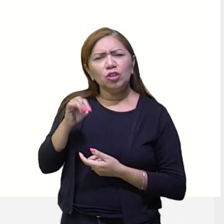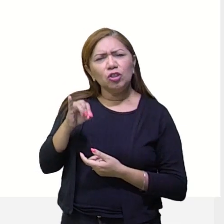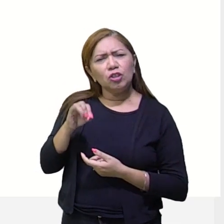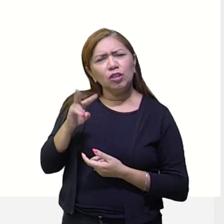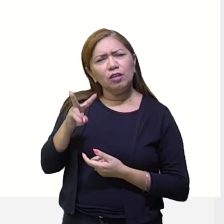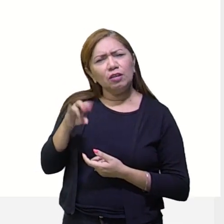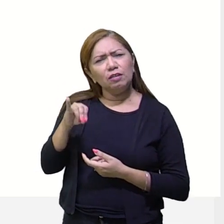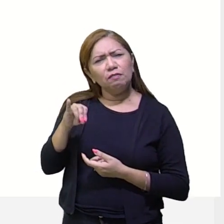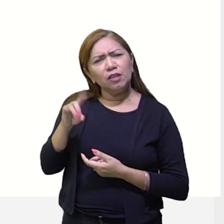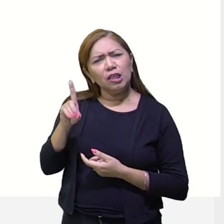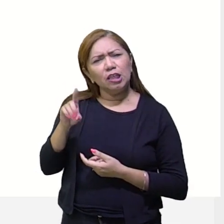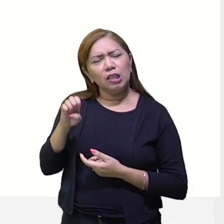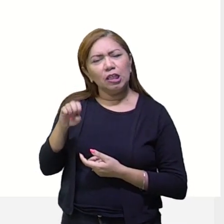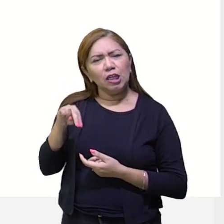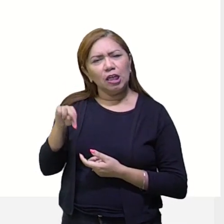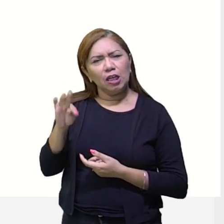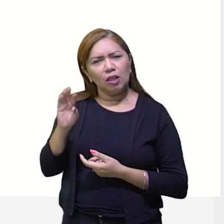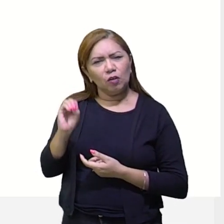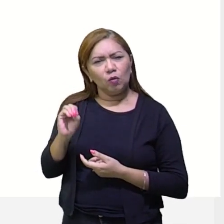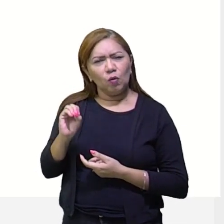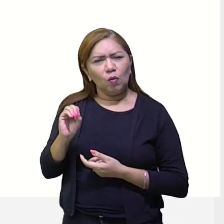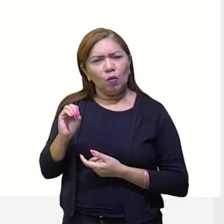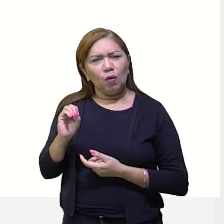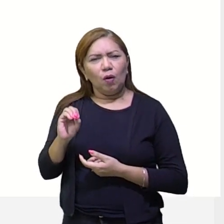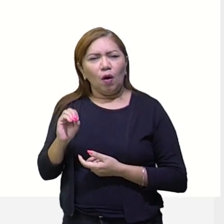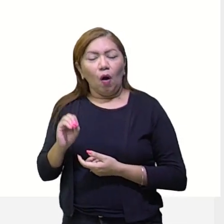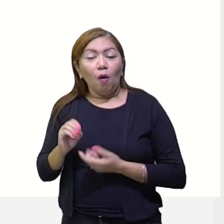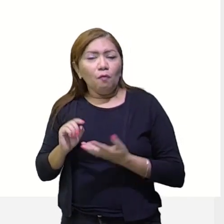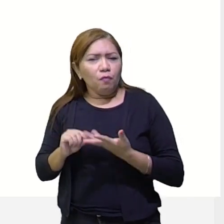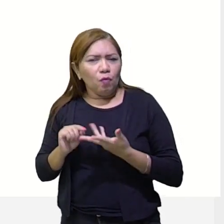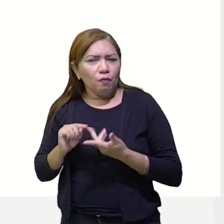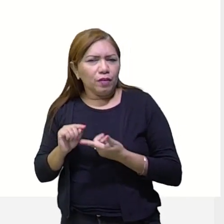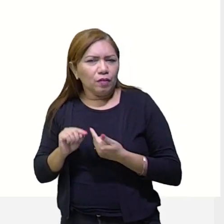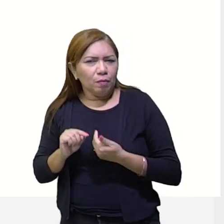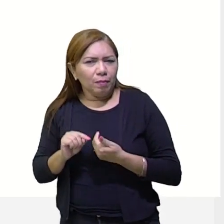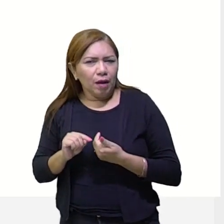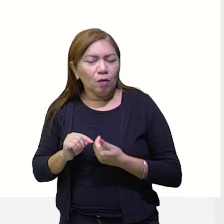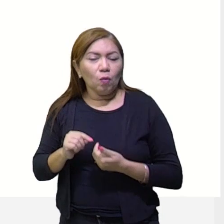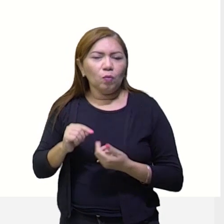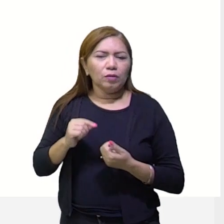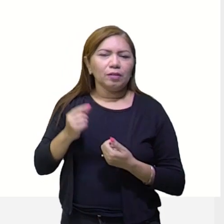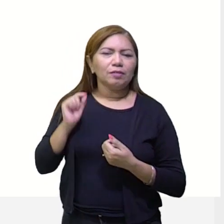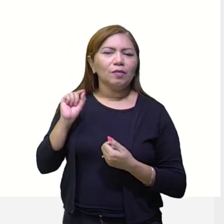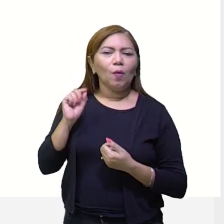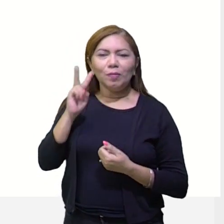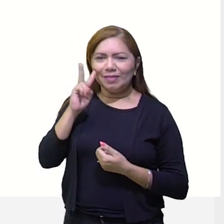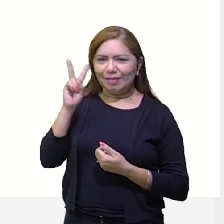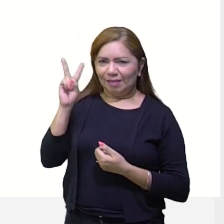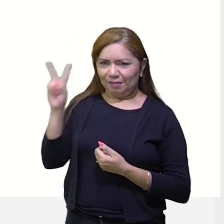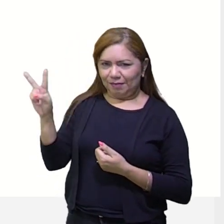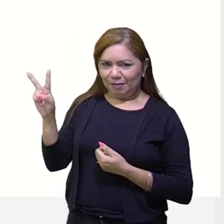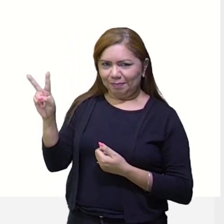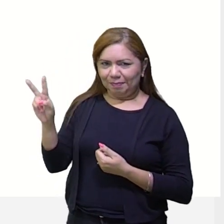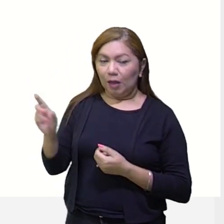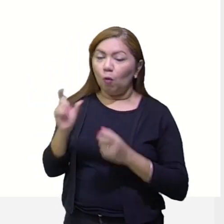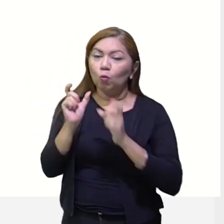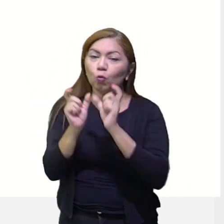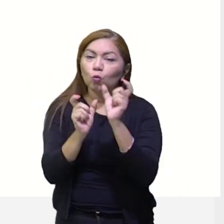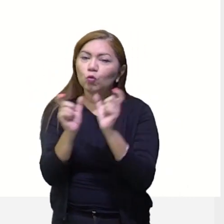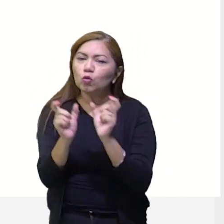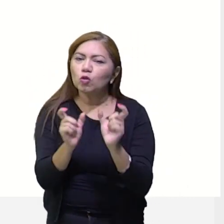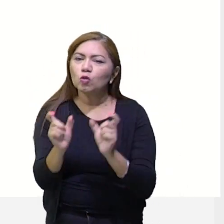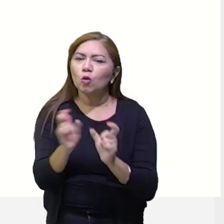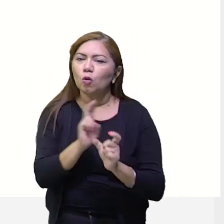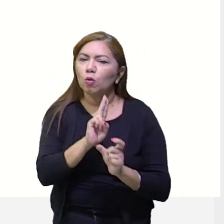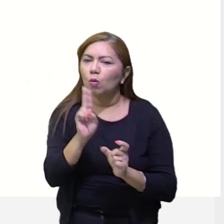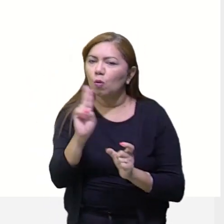Sim, professor, não sei, vou montar uma conta e vou ficar chutando valores. Não, a gente acabou de observar que o quê? O que, que nós observamos?